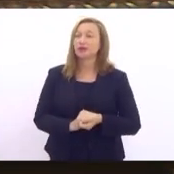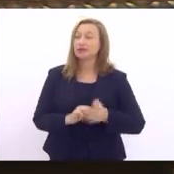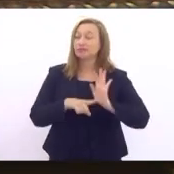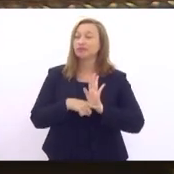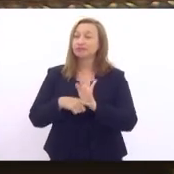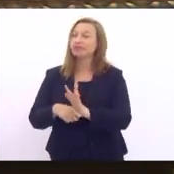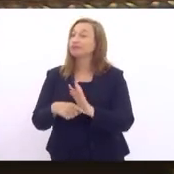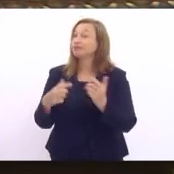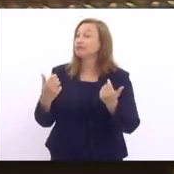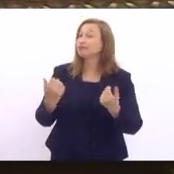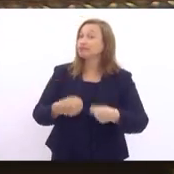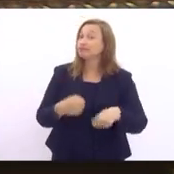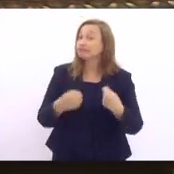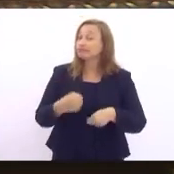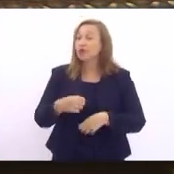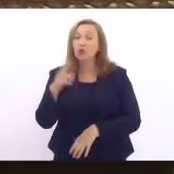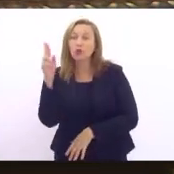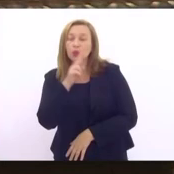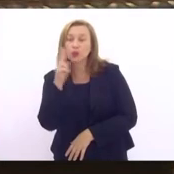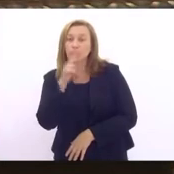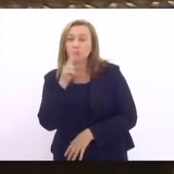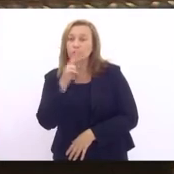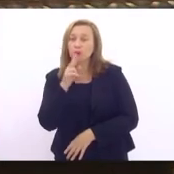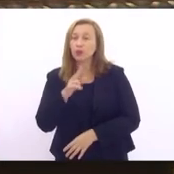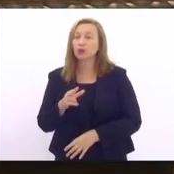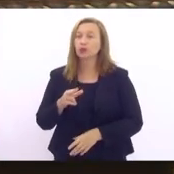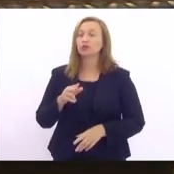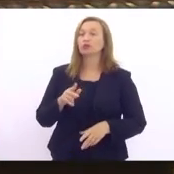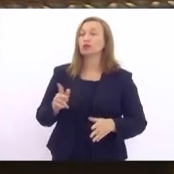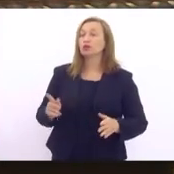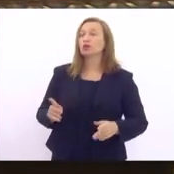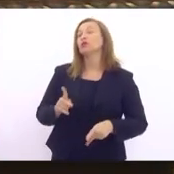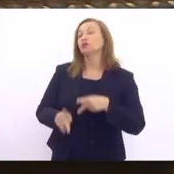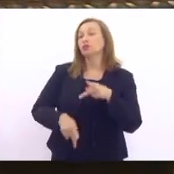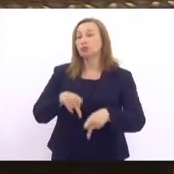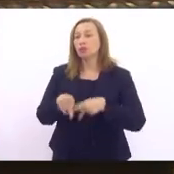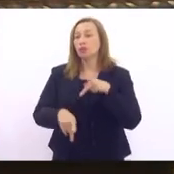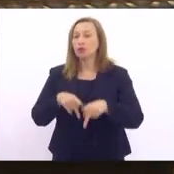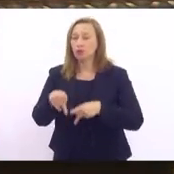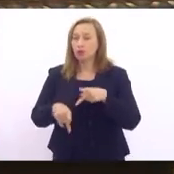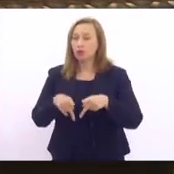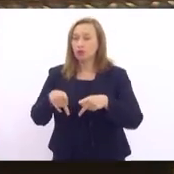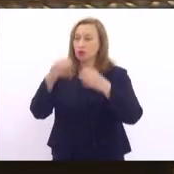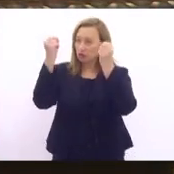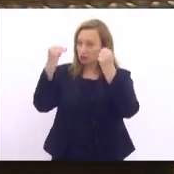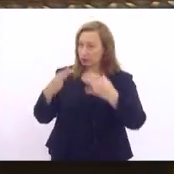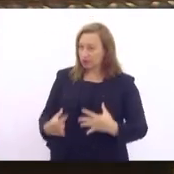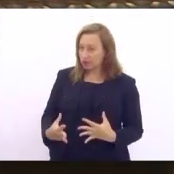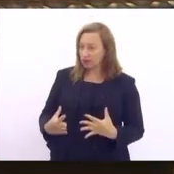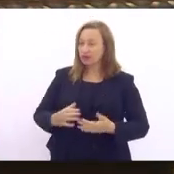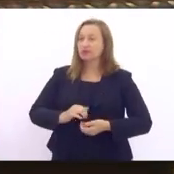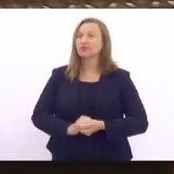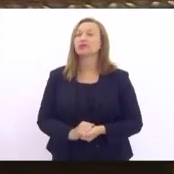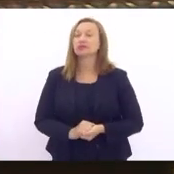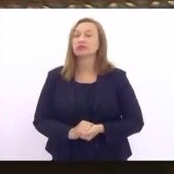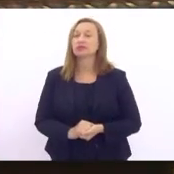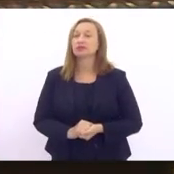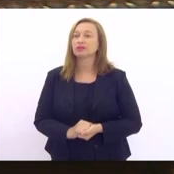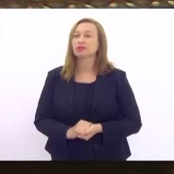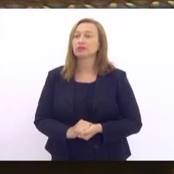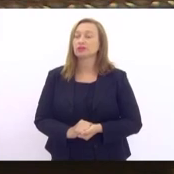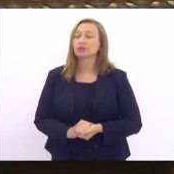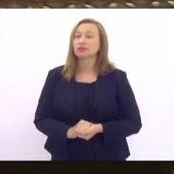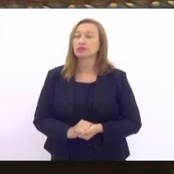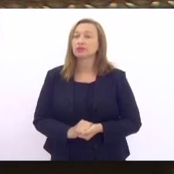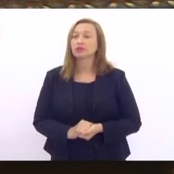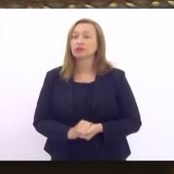da classe trabalhadora diante do que foi explicitado aqui, um déficit habitacional no Estado do Rio de Janeiro